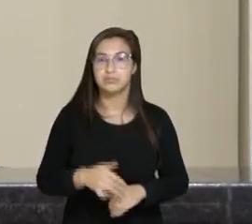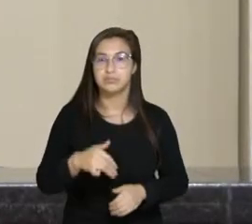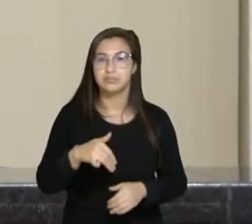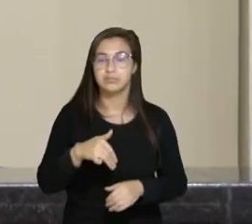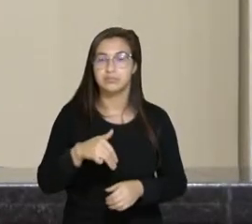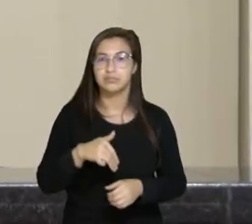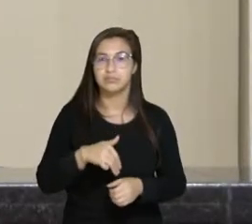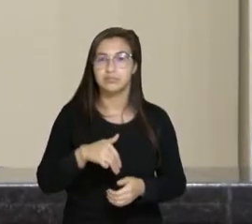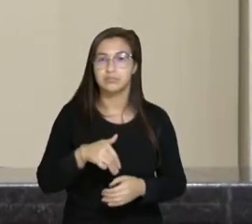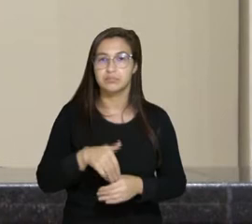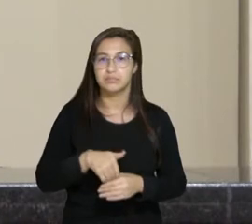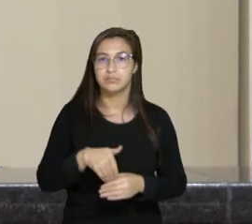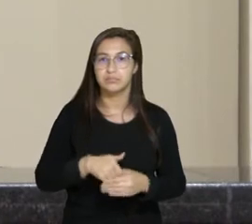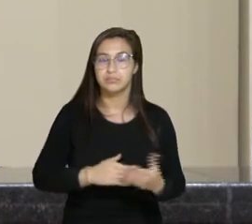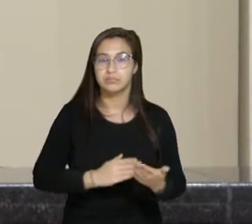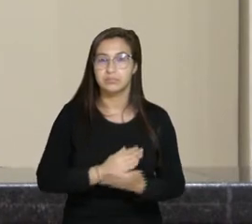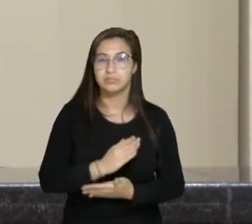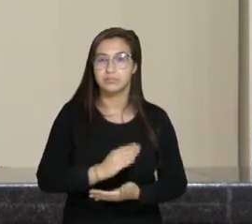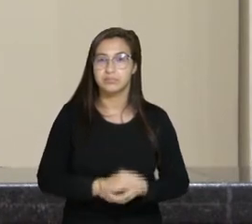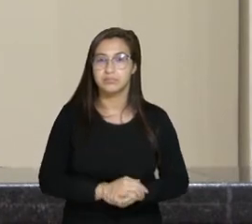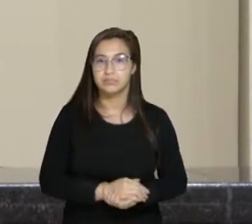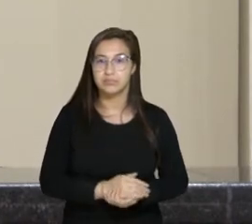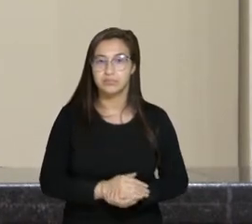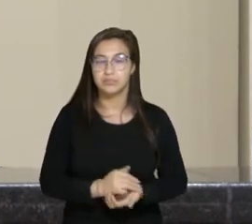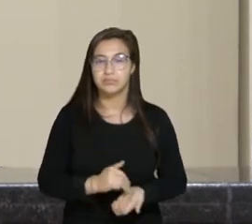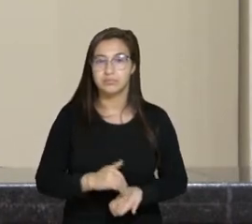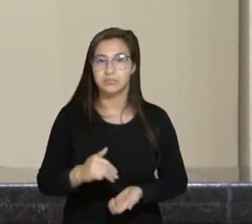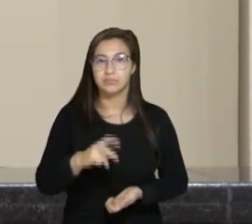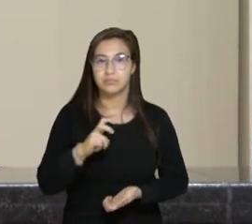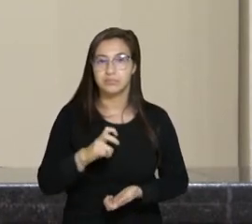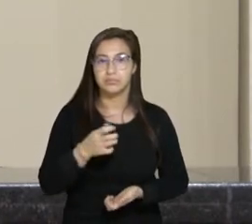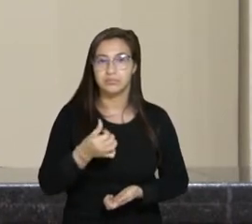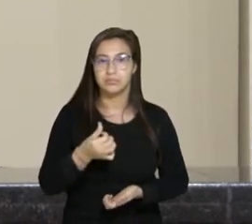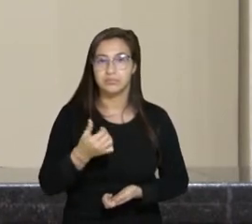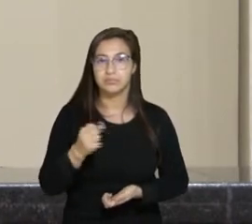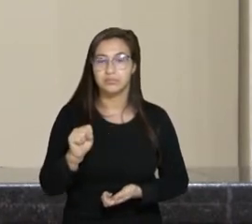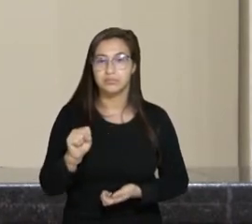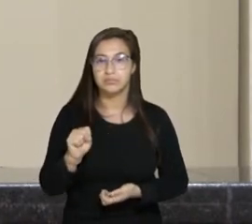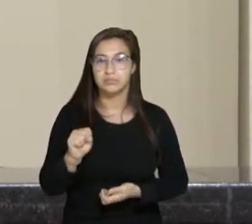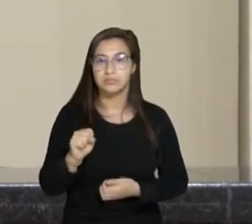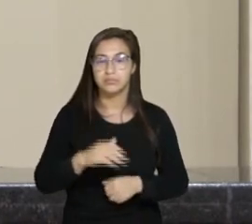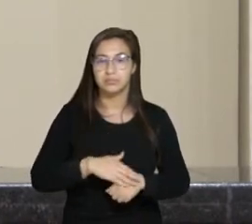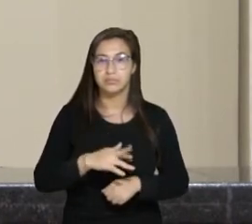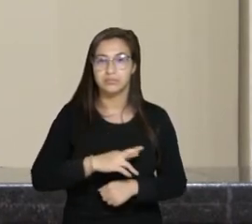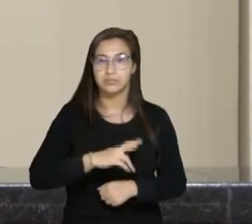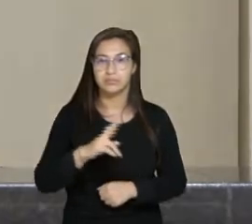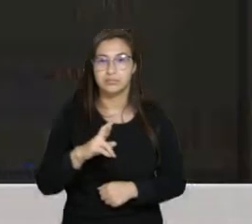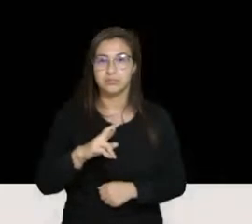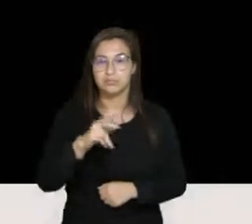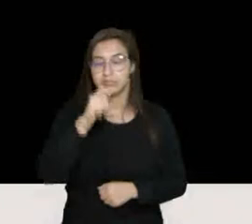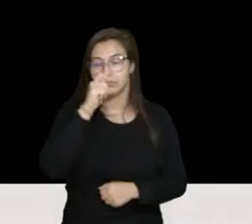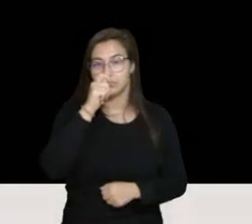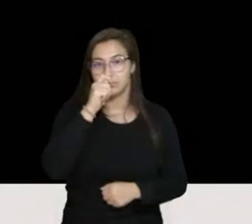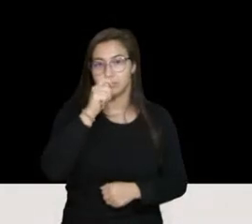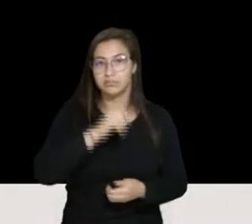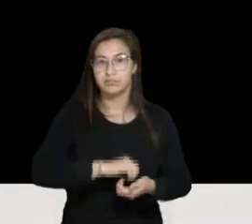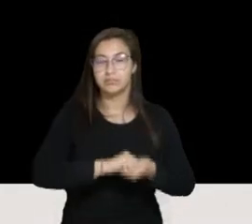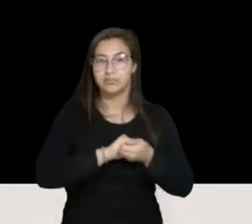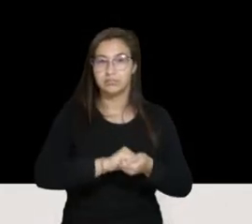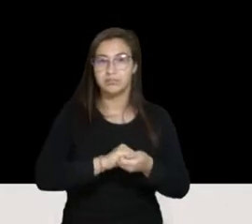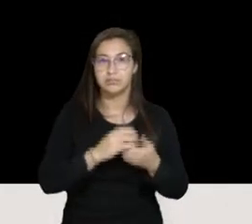votação aprovada Moção 568 autor Deputado de homem